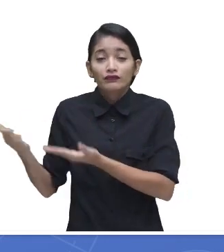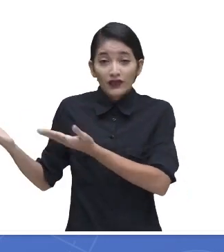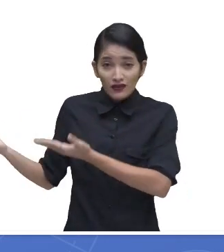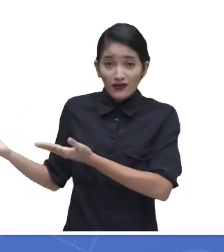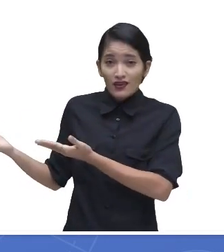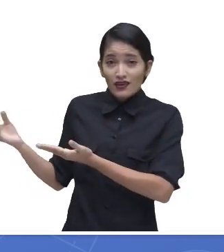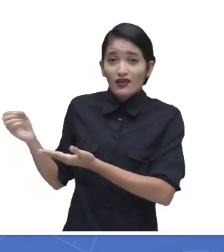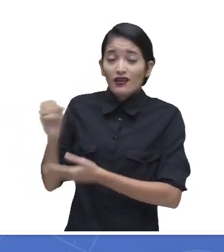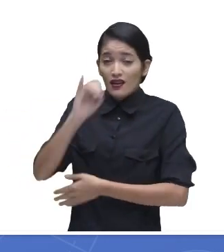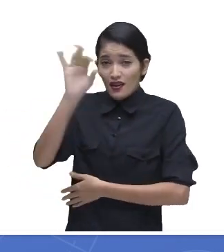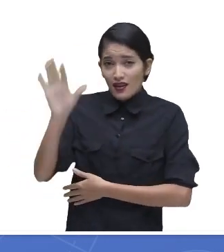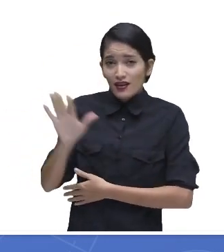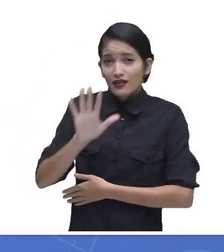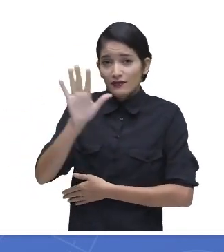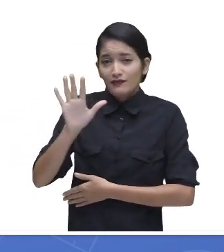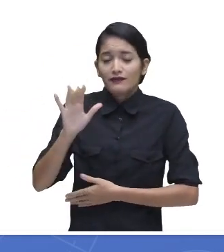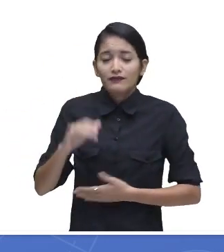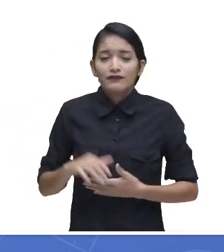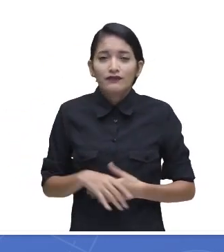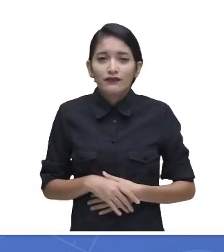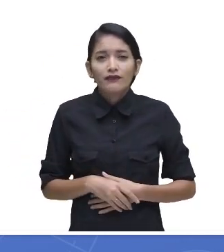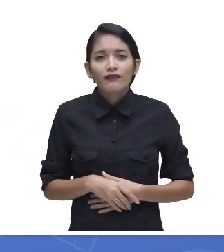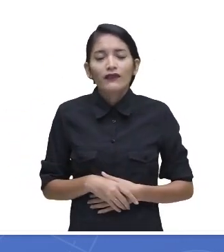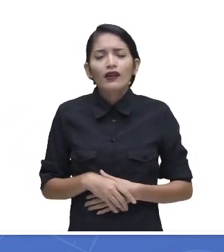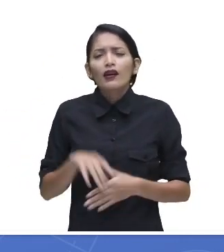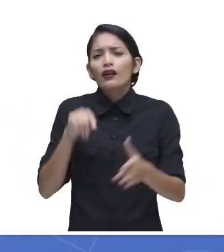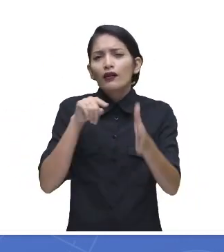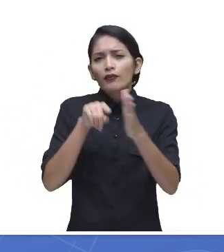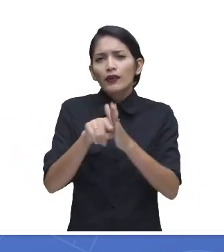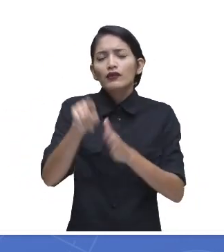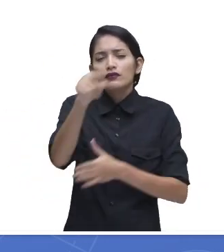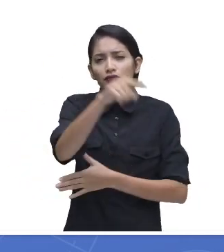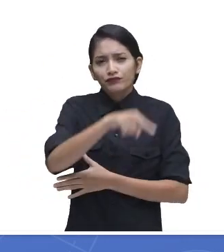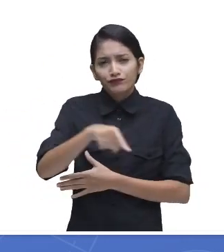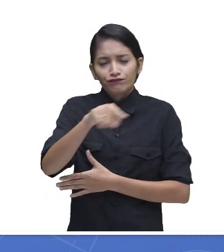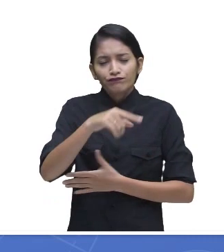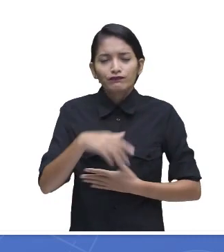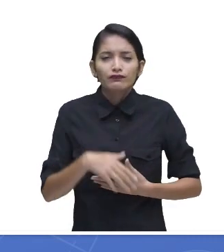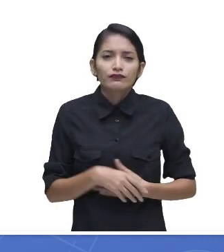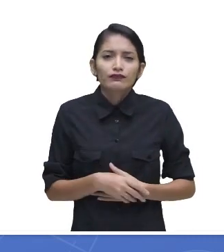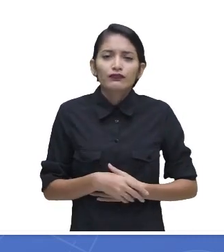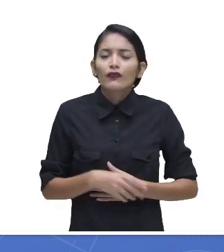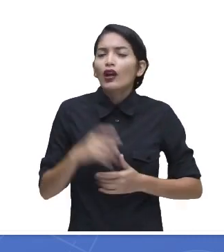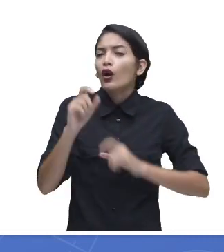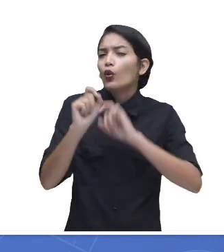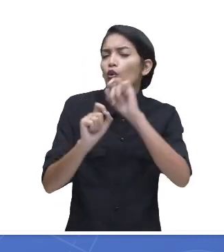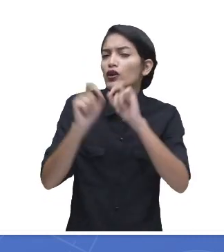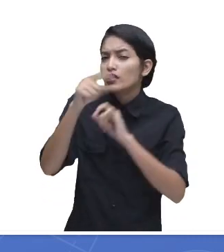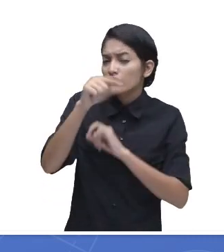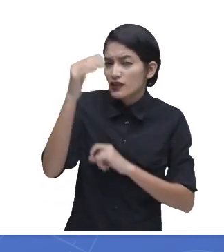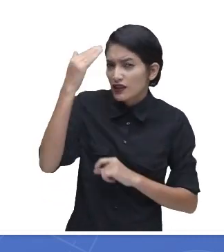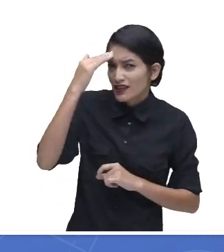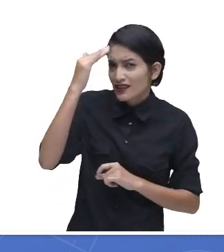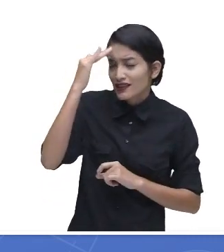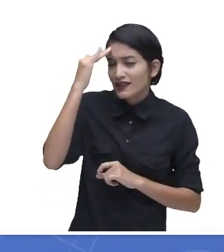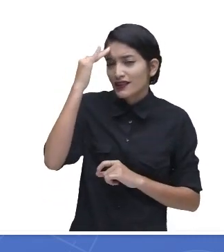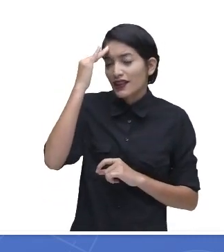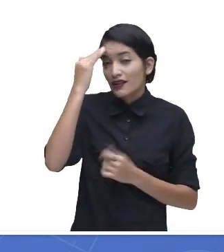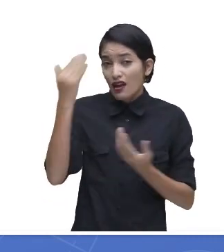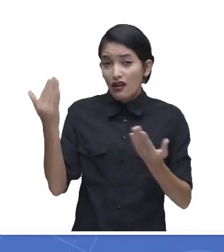desenho, e eu pergunto para vocês, o que vocês entendem por